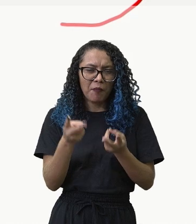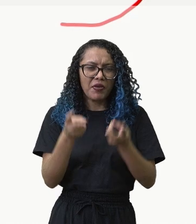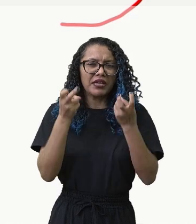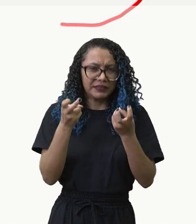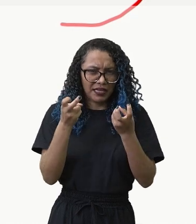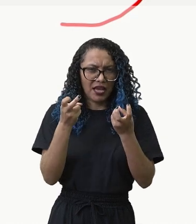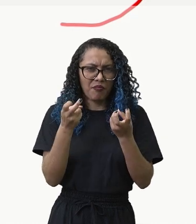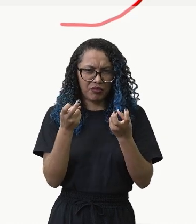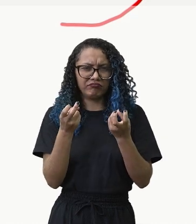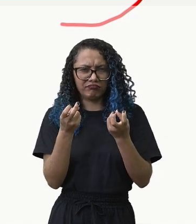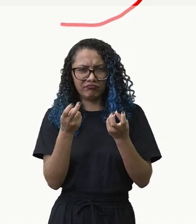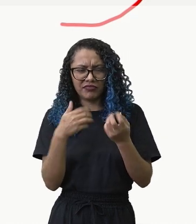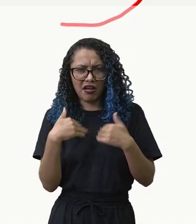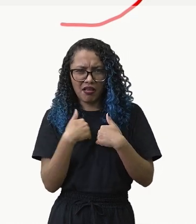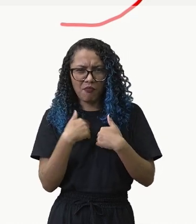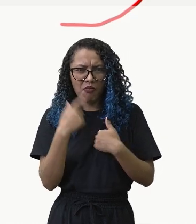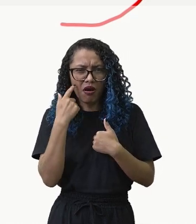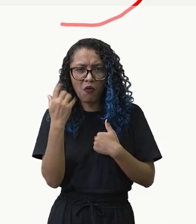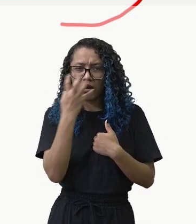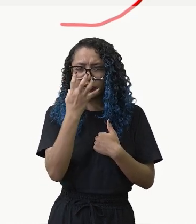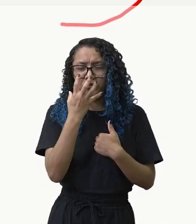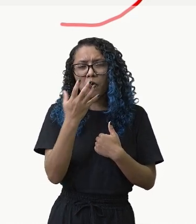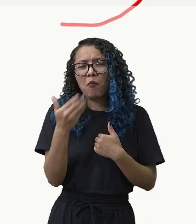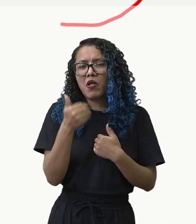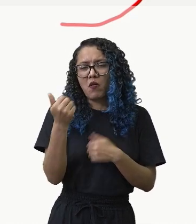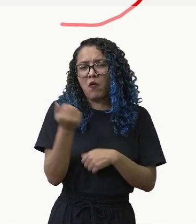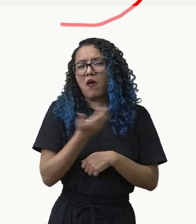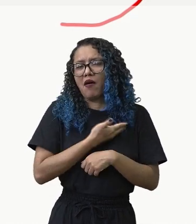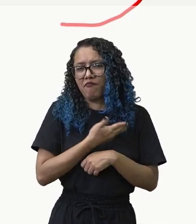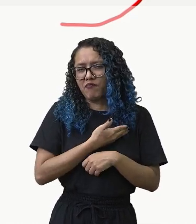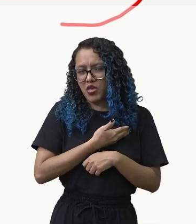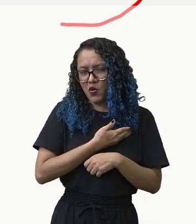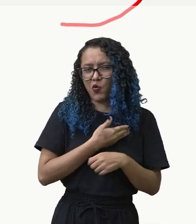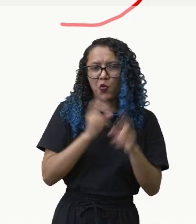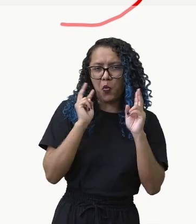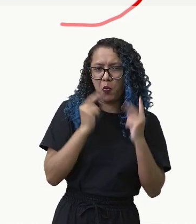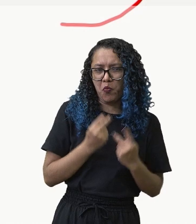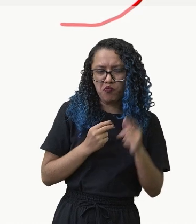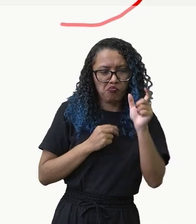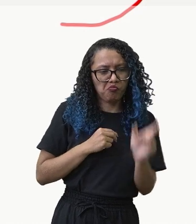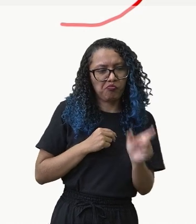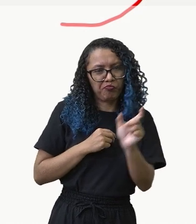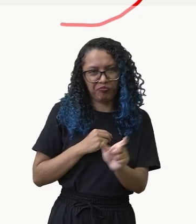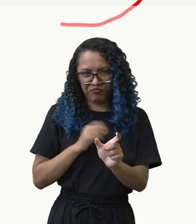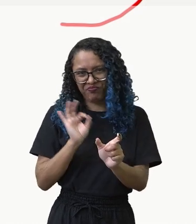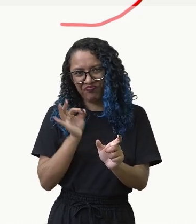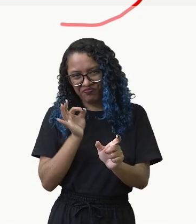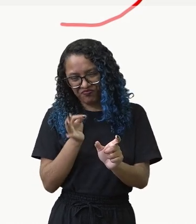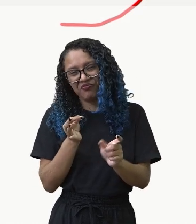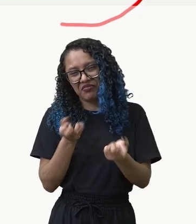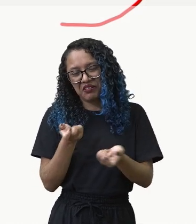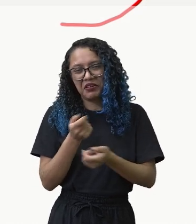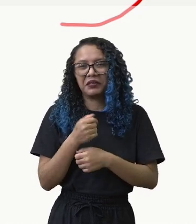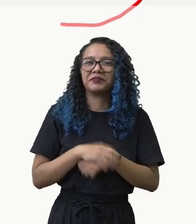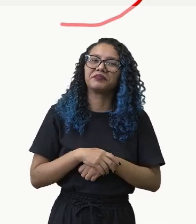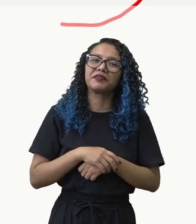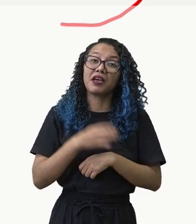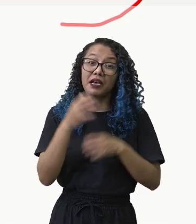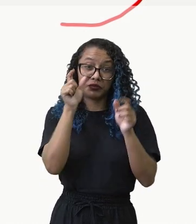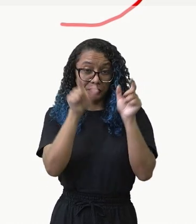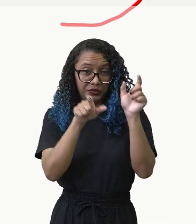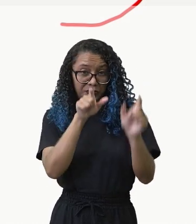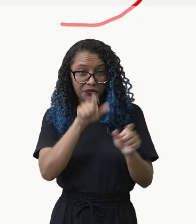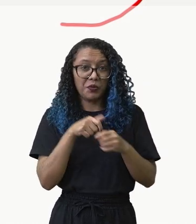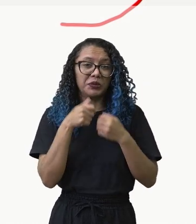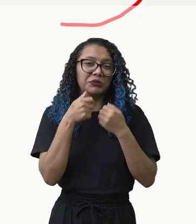o cachorro é o melhor amigo dos homens né do homem como se dizem né Creo vamos de